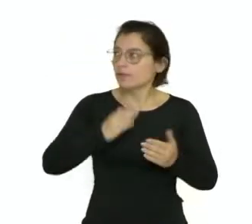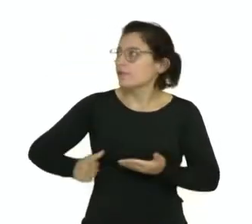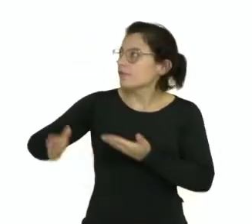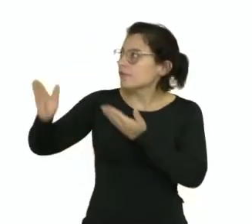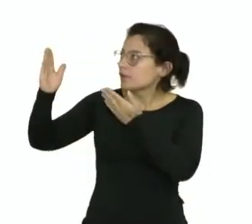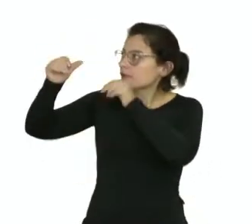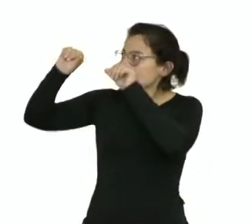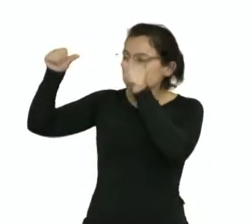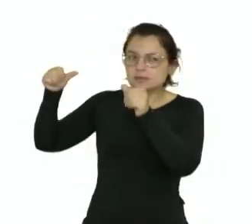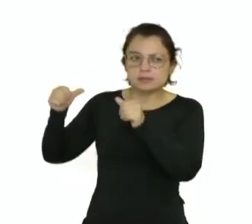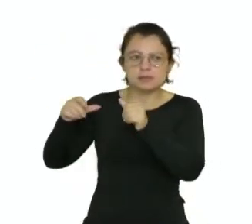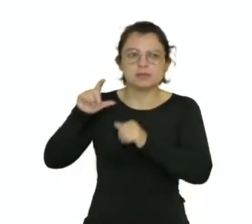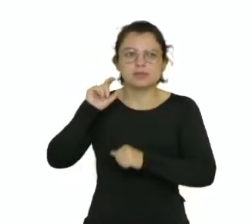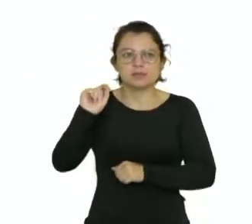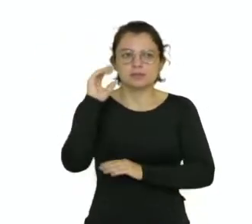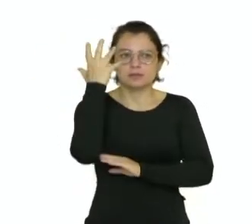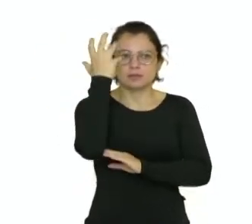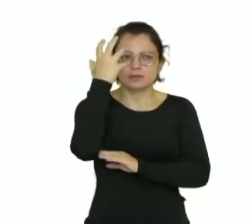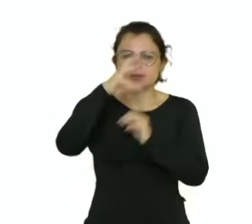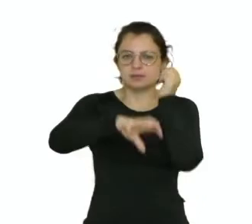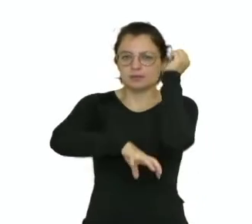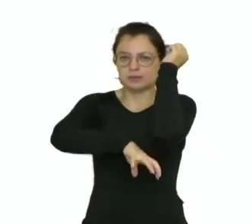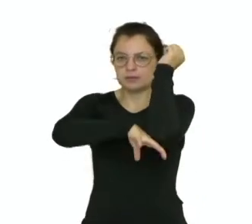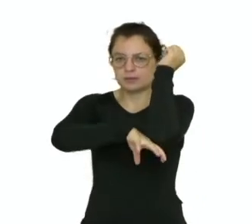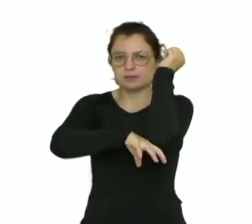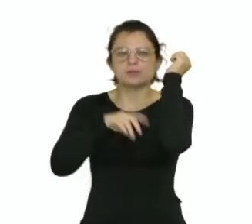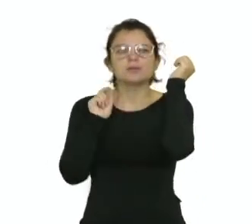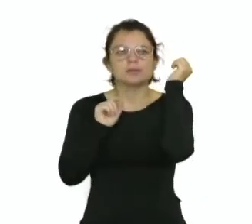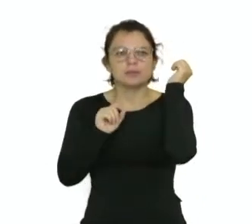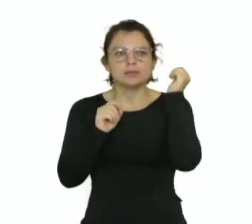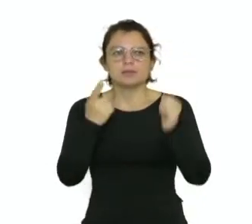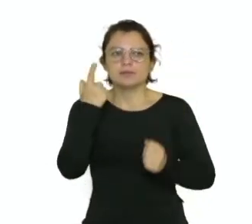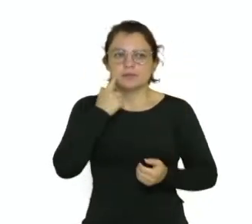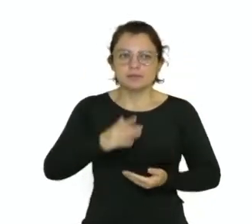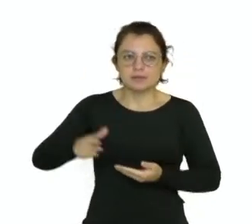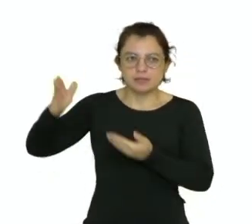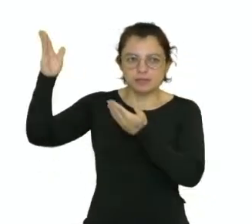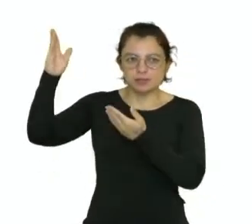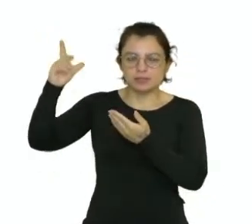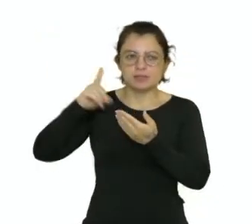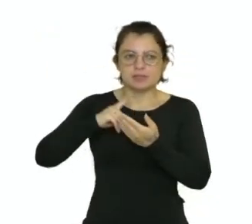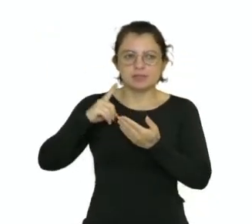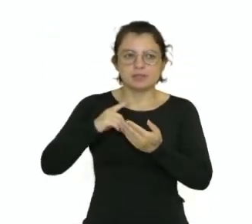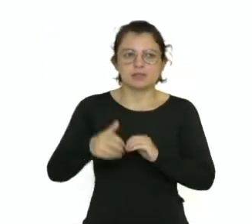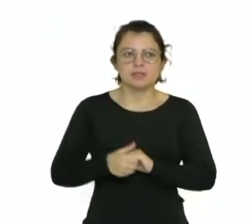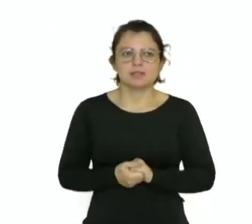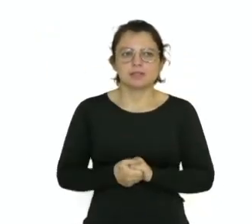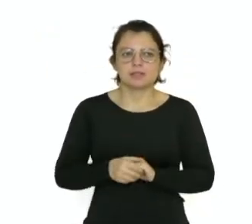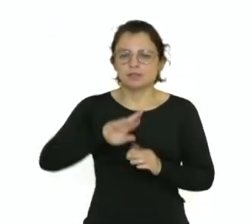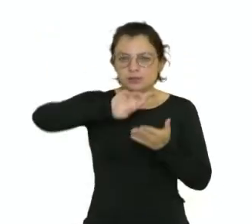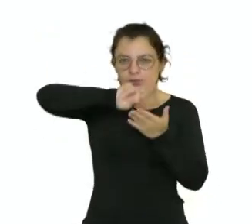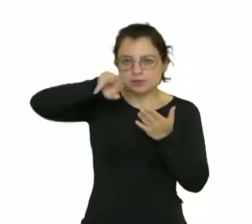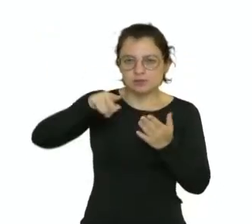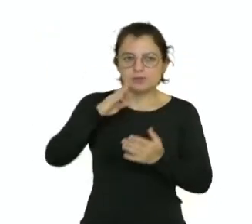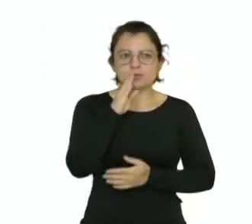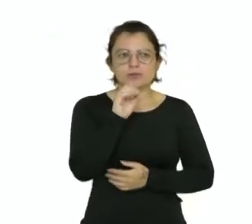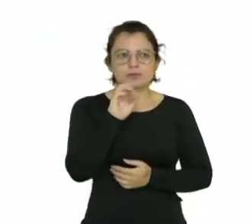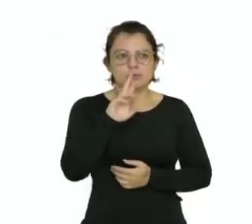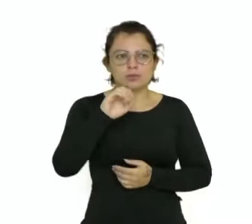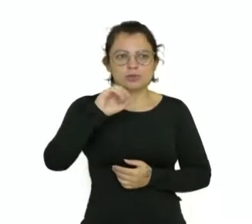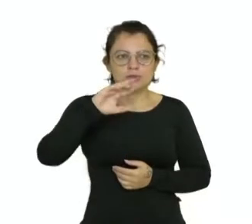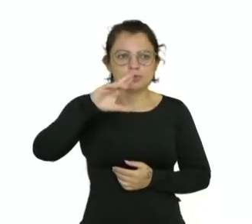temos o tronco macro-G. Veja nessa imagem. Aí desse tronco vem os bororós,